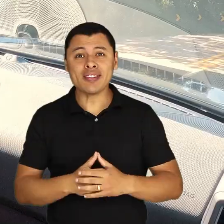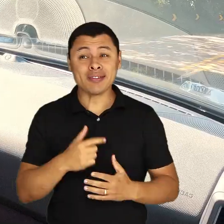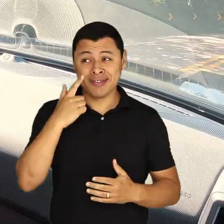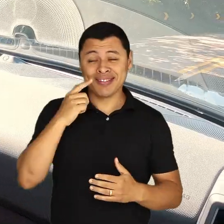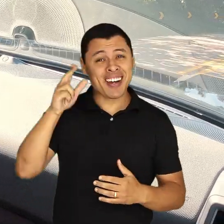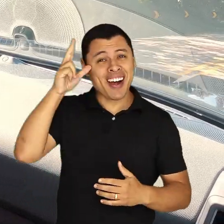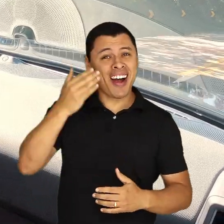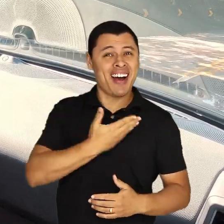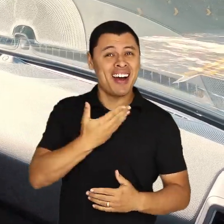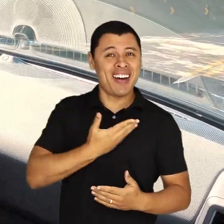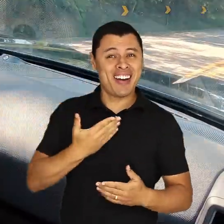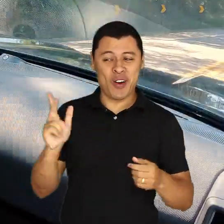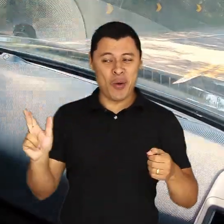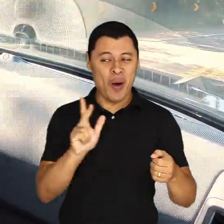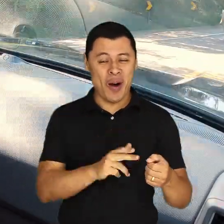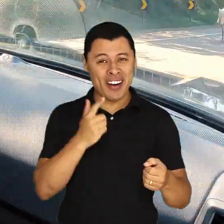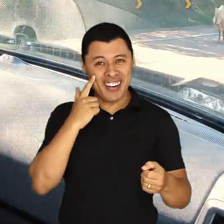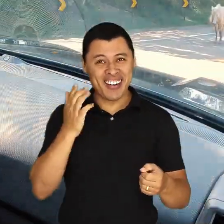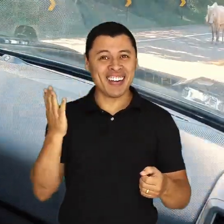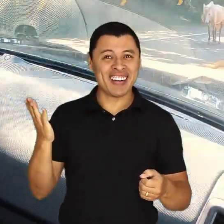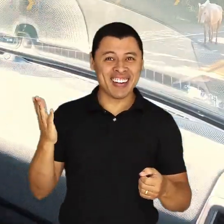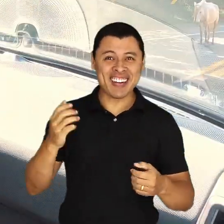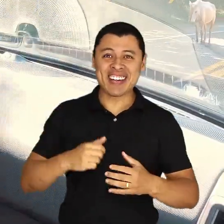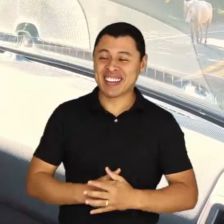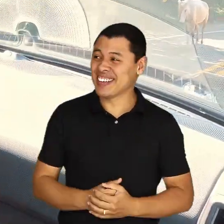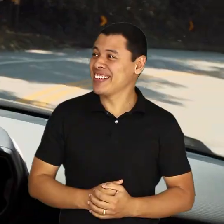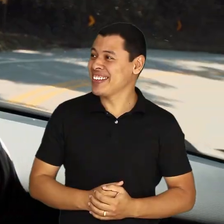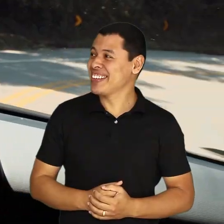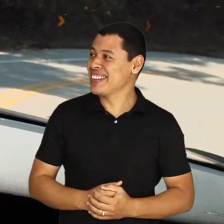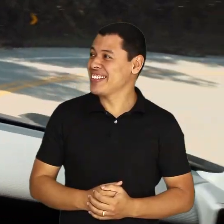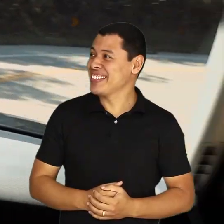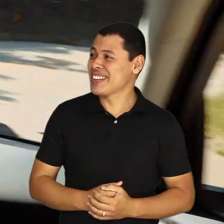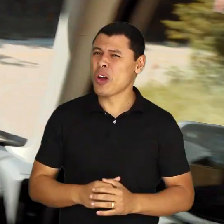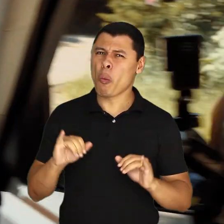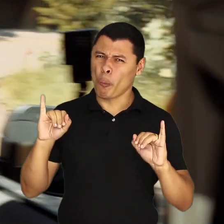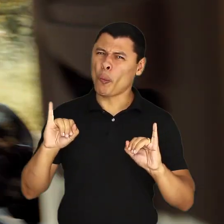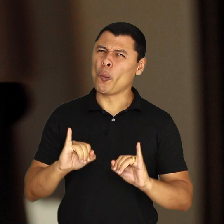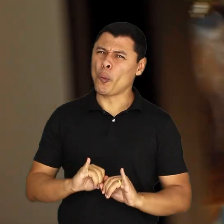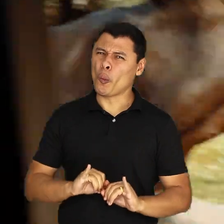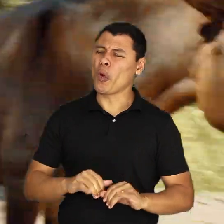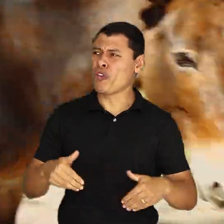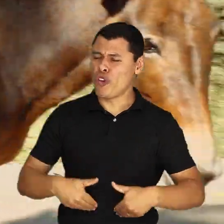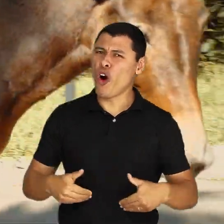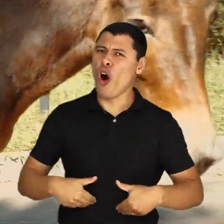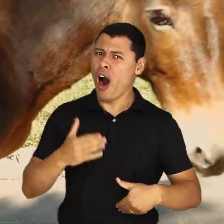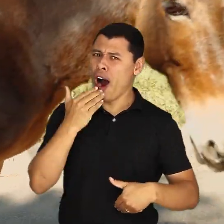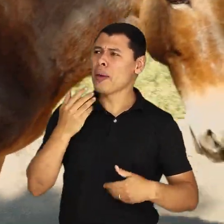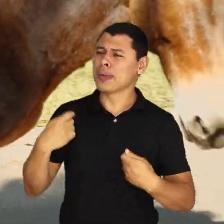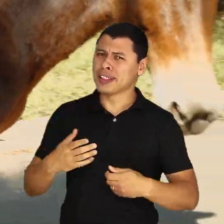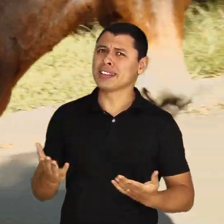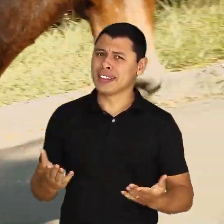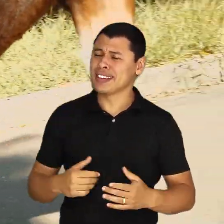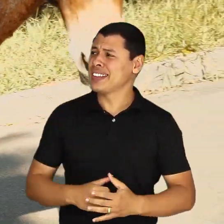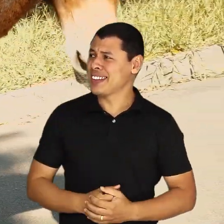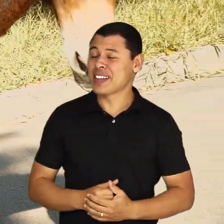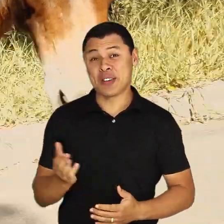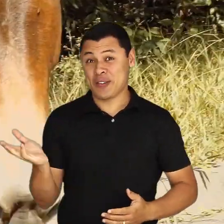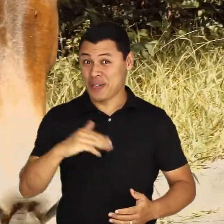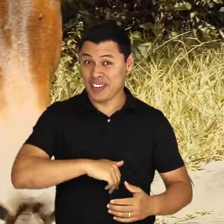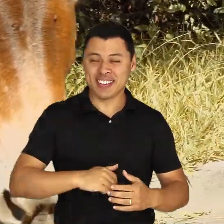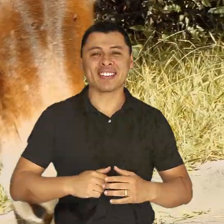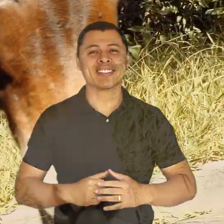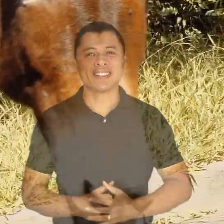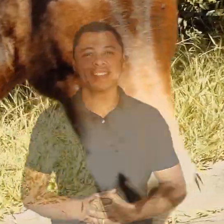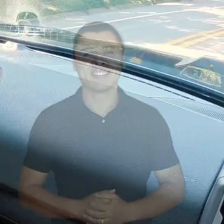para mostrar. E nossos amigos broncos do mundo real aqui, versão brazuca, tá meio magrinha na verdade, né? Precisa de uma comidinha. Outros